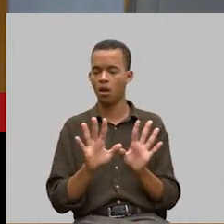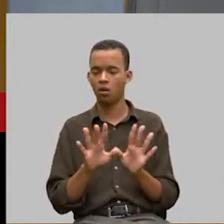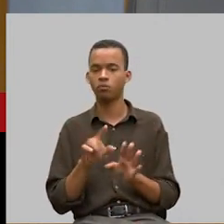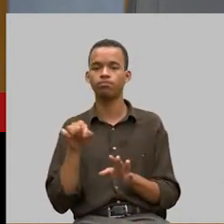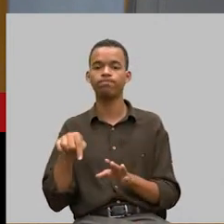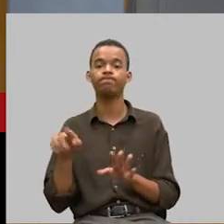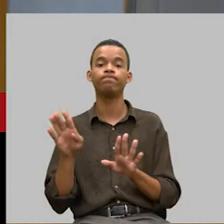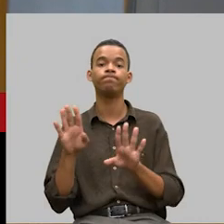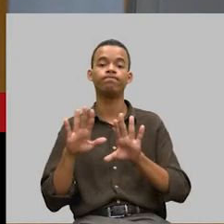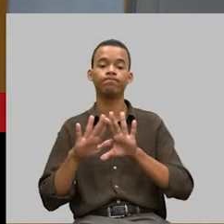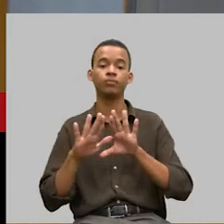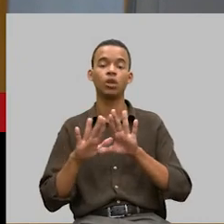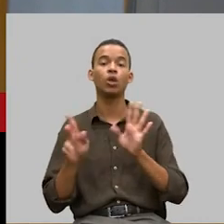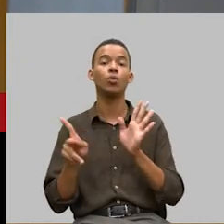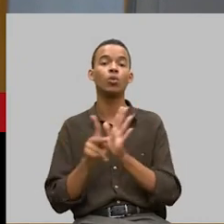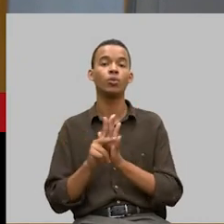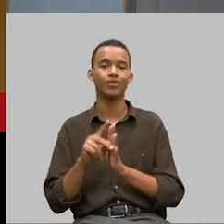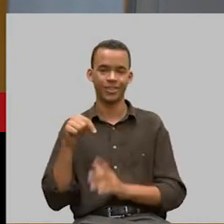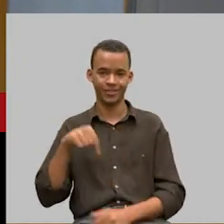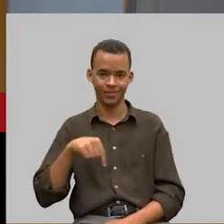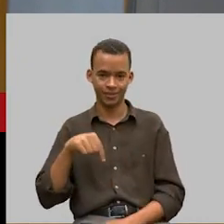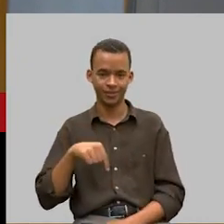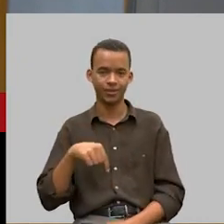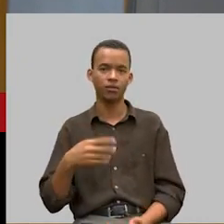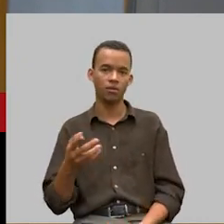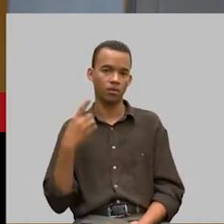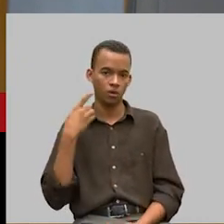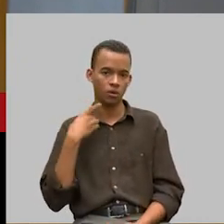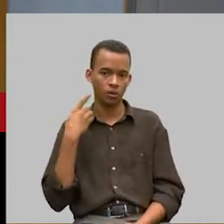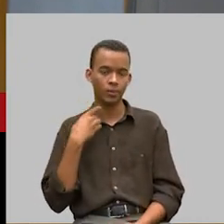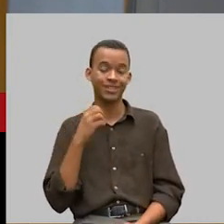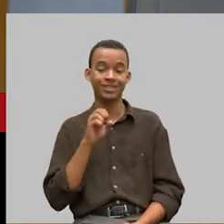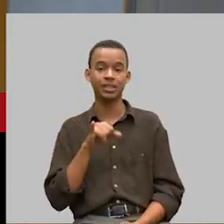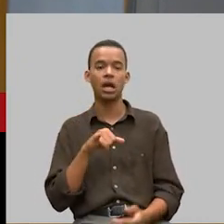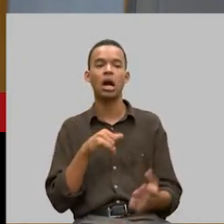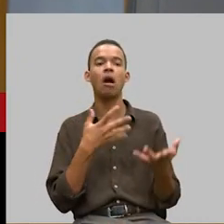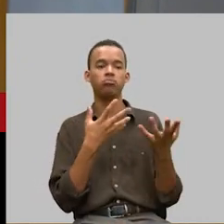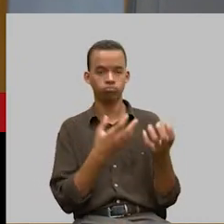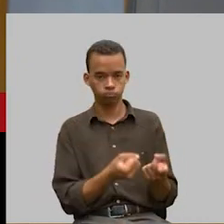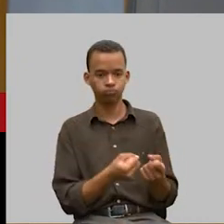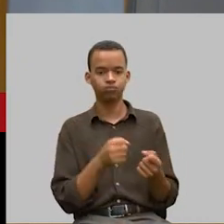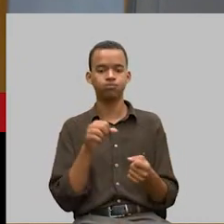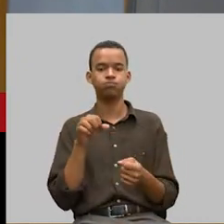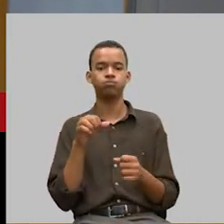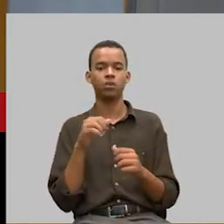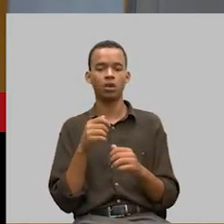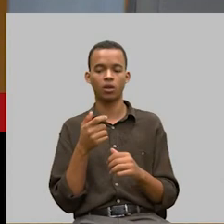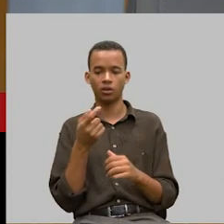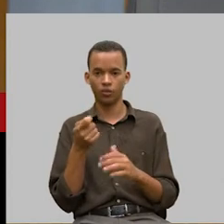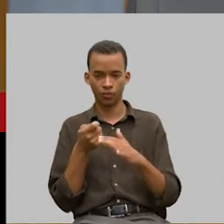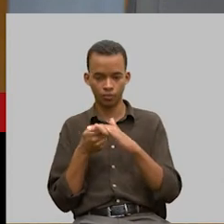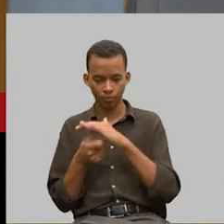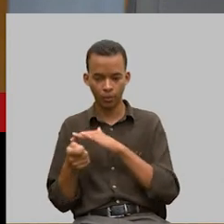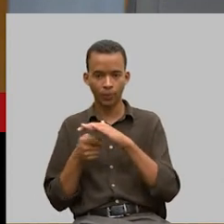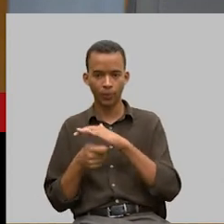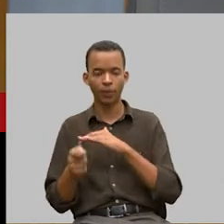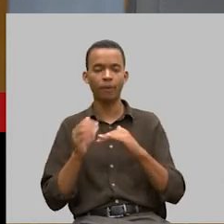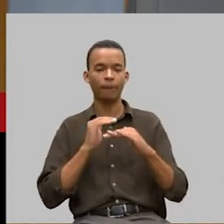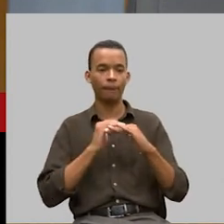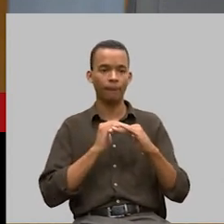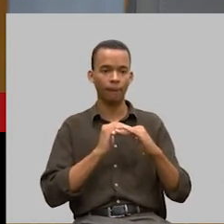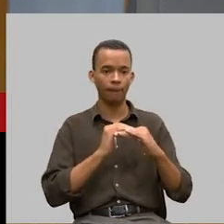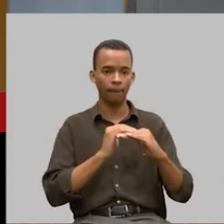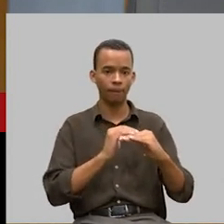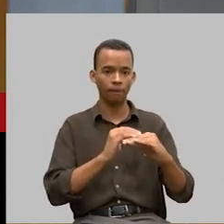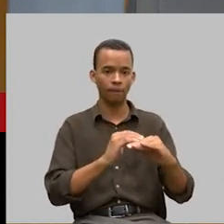Assembleia Legislativa concordarem com um congelamento de investimentos no estado com o congelamento de salários com